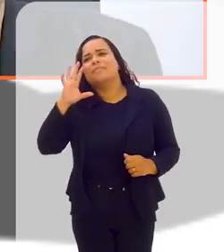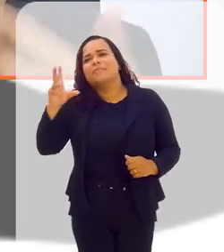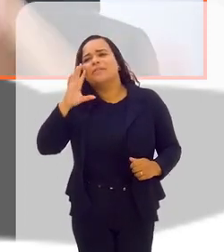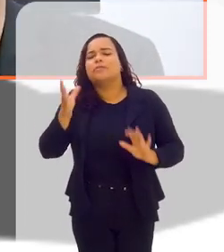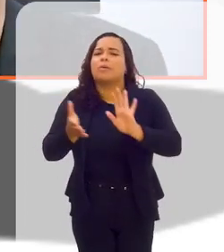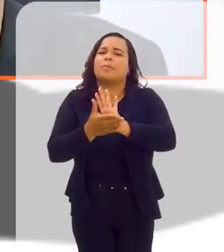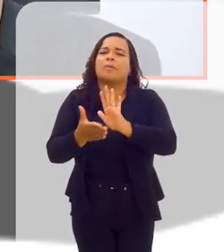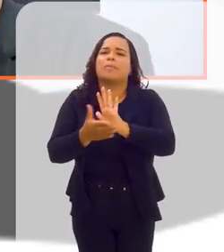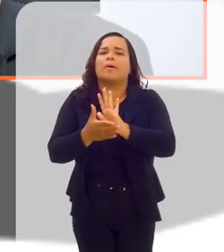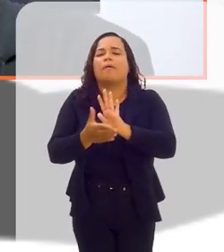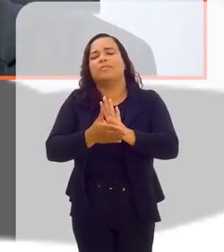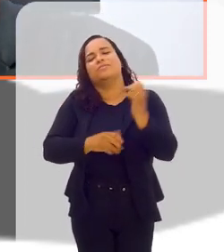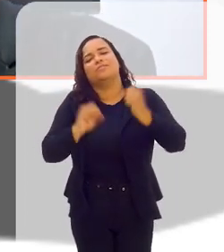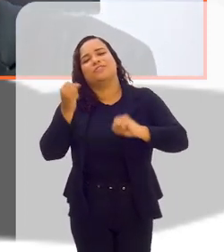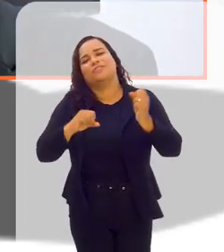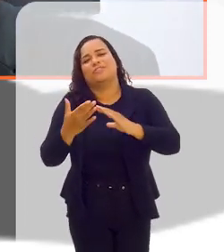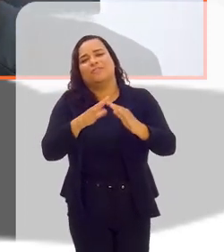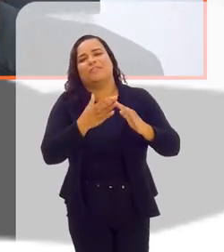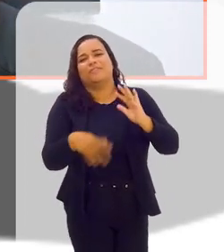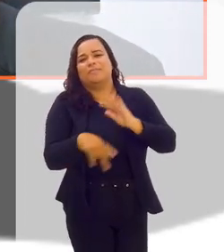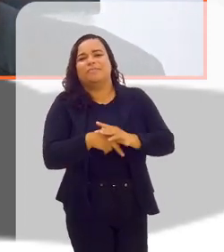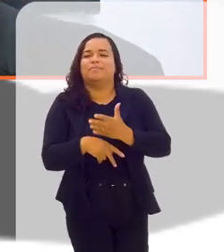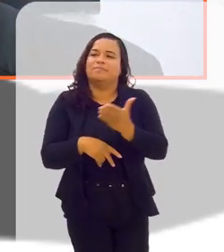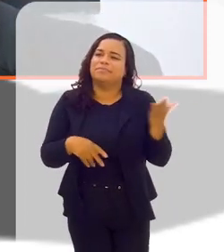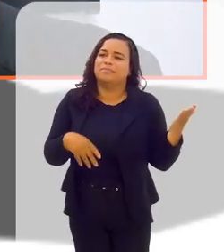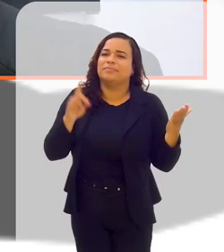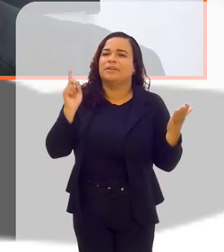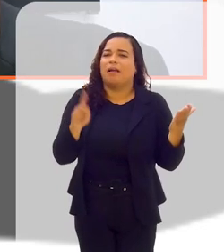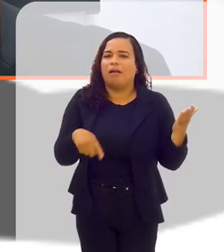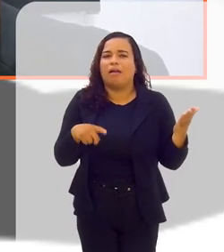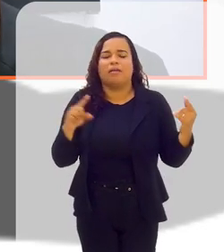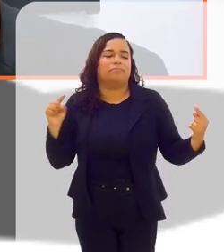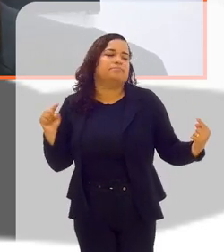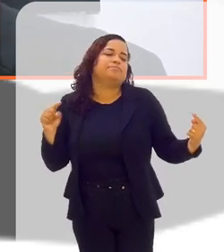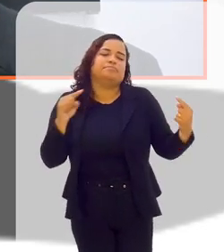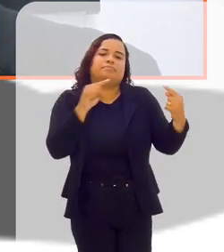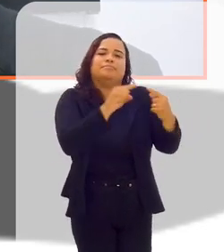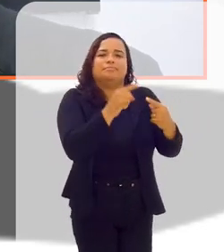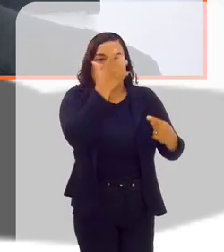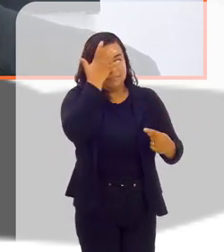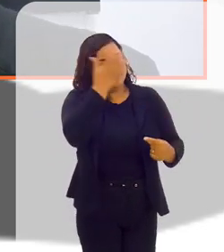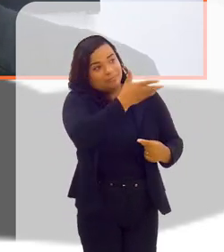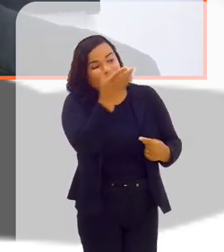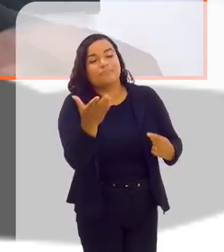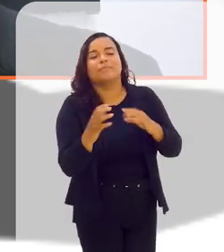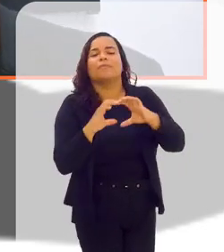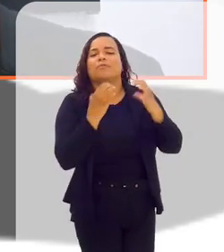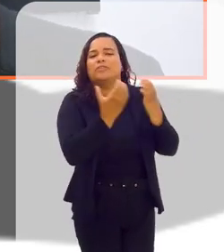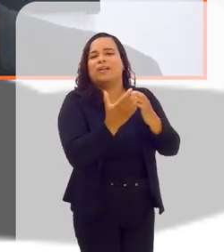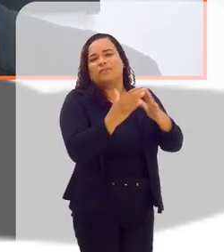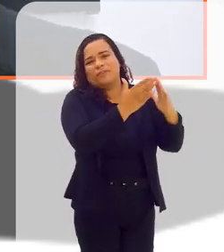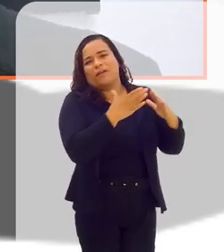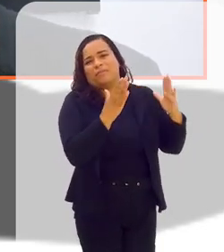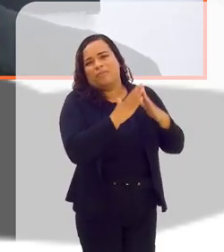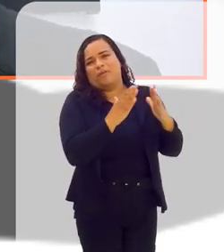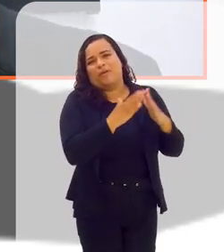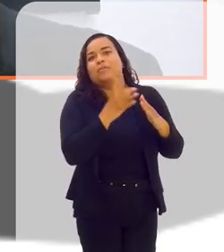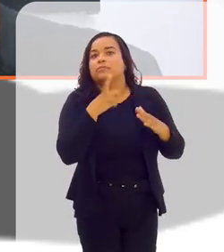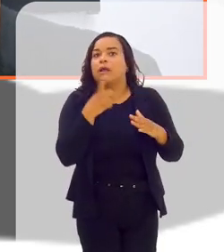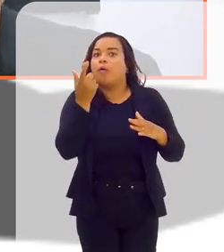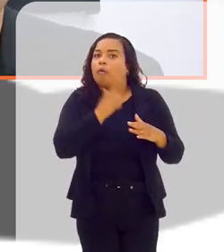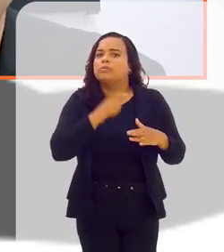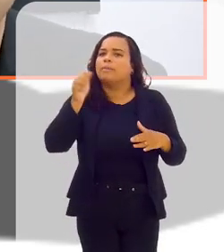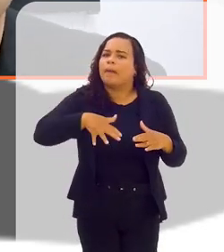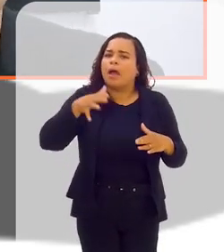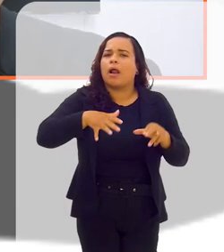essa menção do que é o propósito do Indústria para Favela, que é o quê? Encurtar o caminho das pessoas que estão morando ali na comunidade